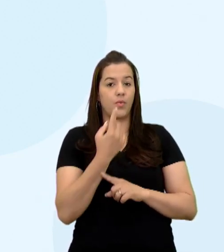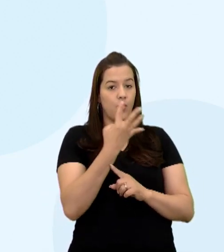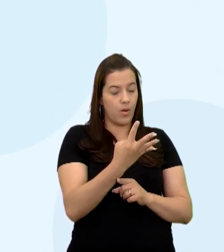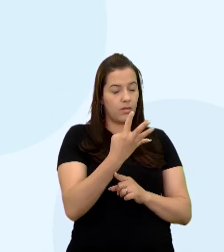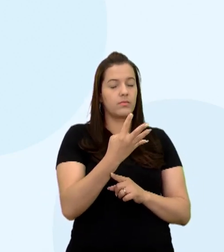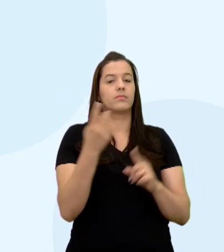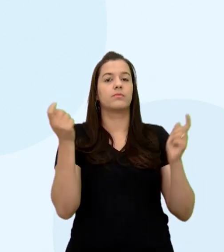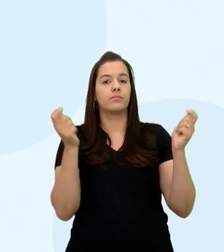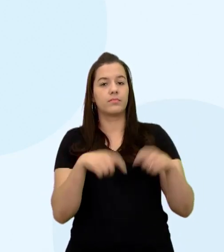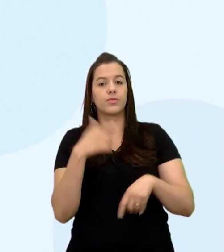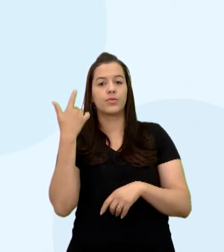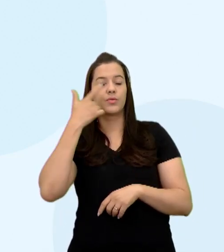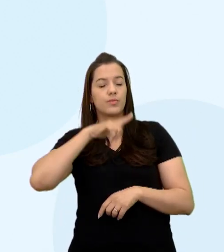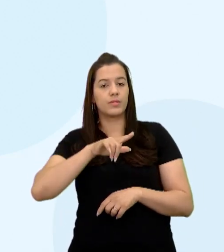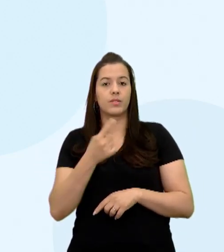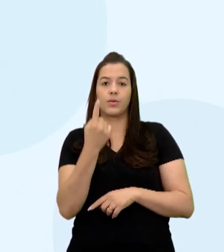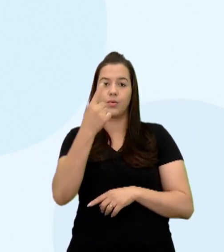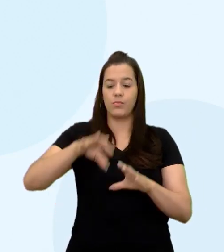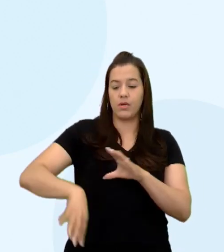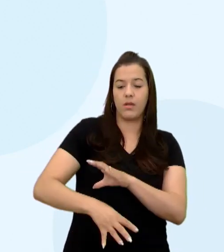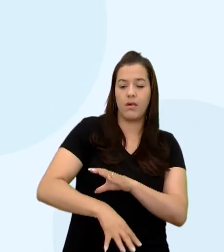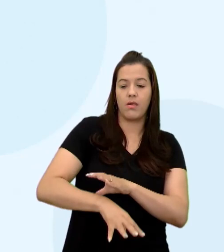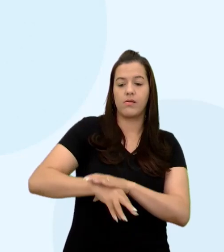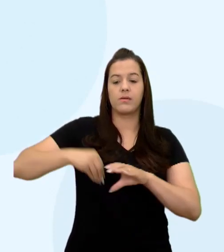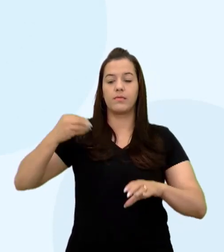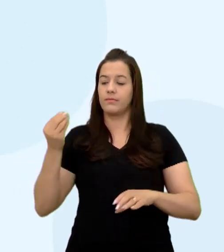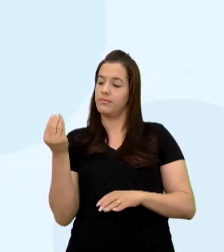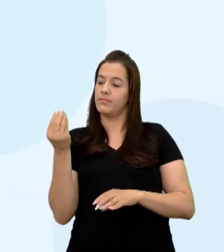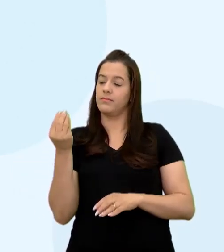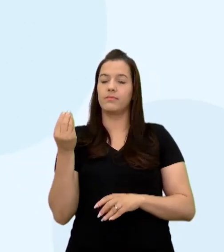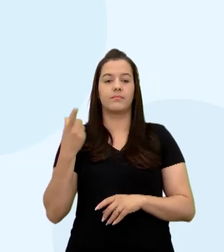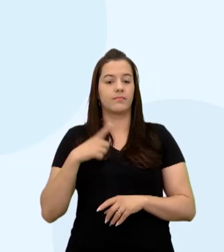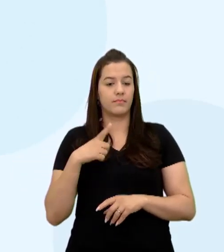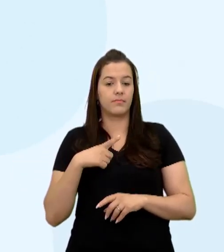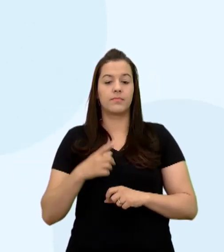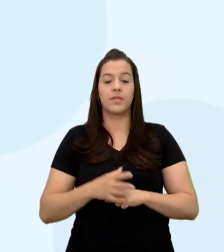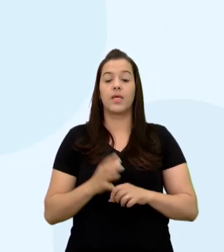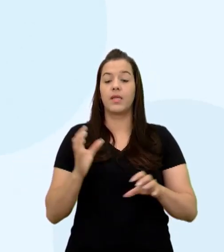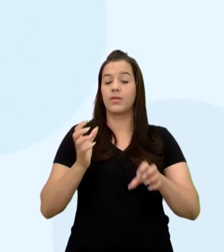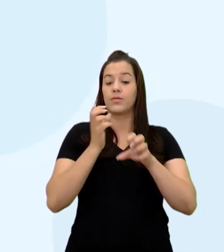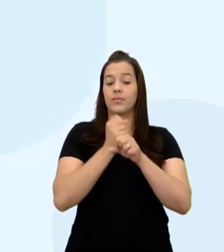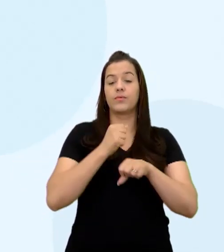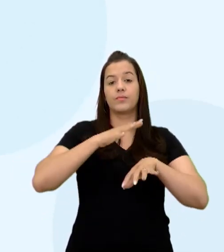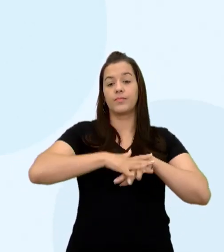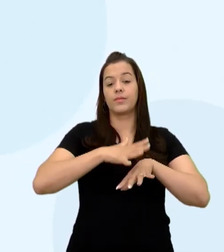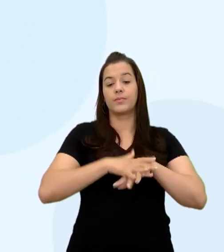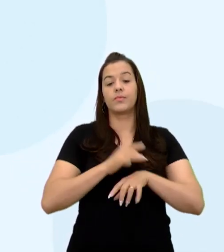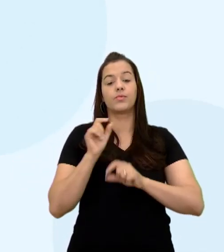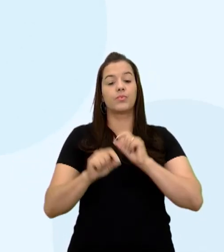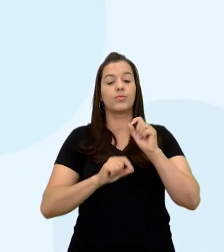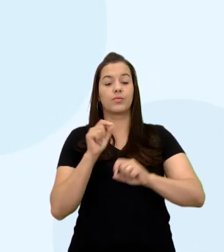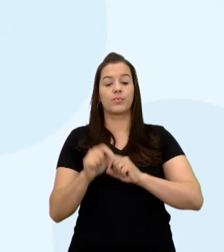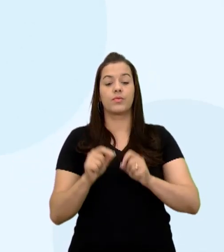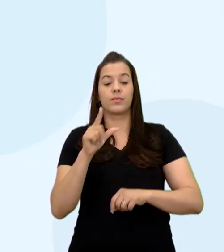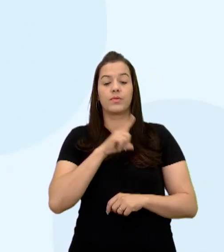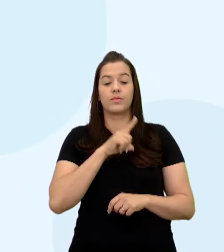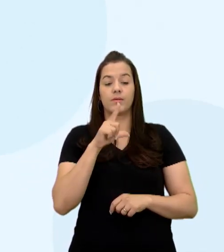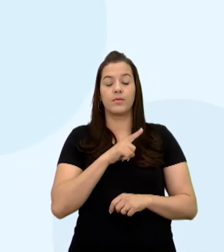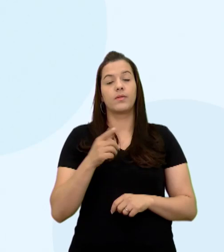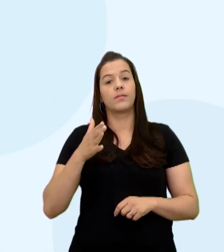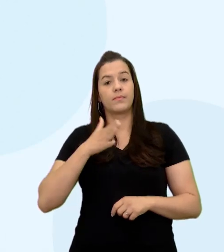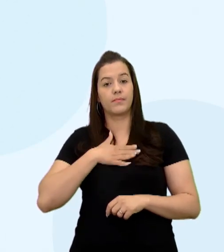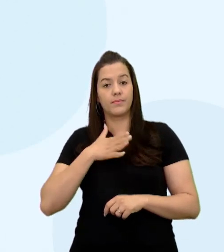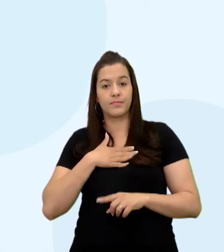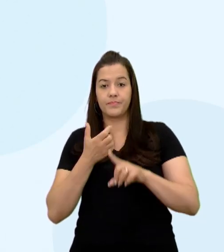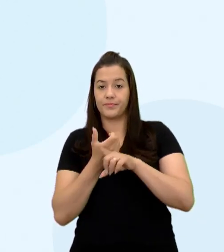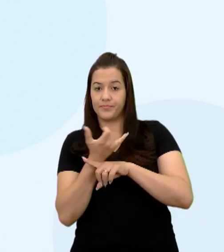10 de sair uma vogal. Calculando matematicamente, ó, o que a gente tem? Ó? A gente vai fazer letras a meu